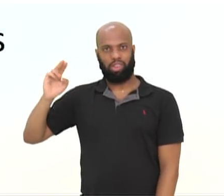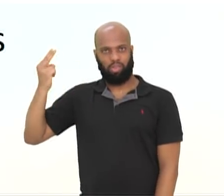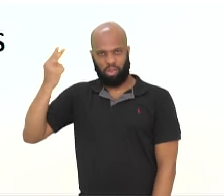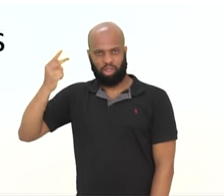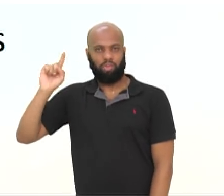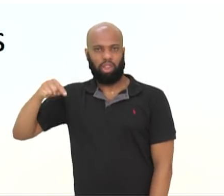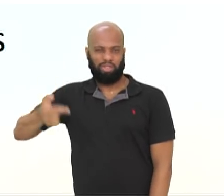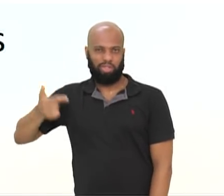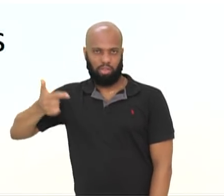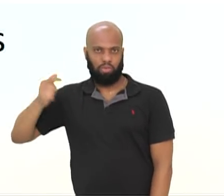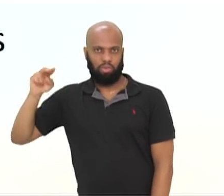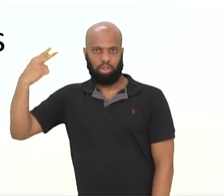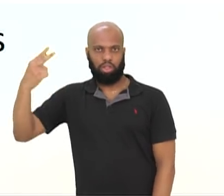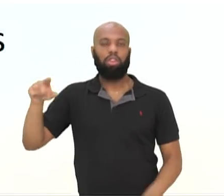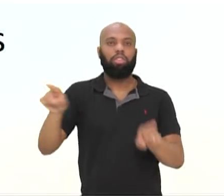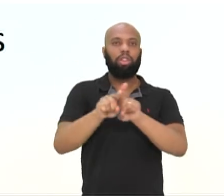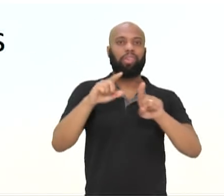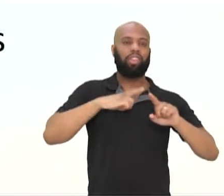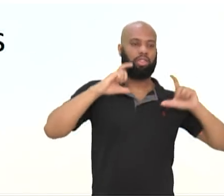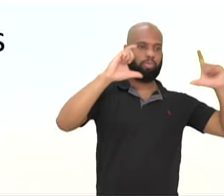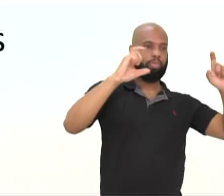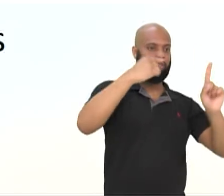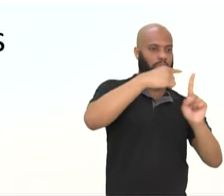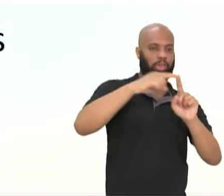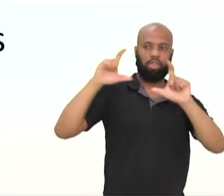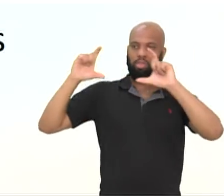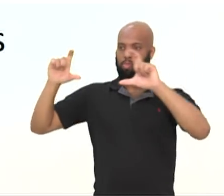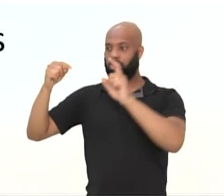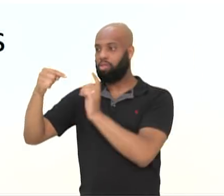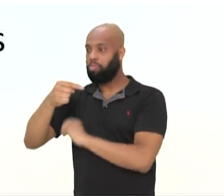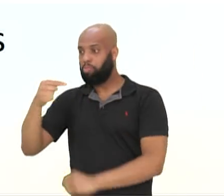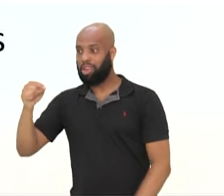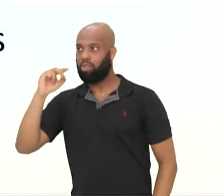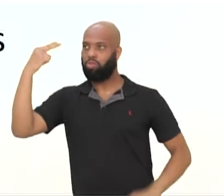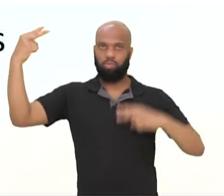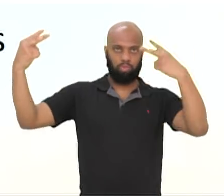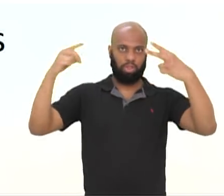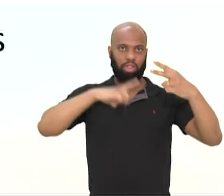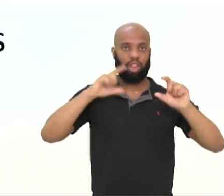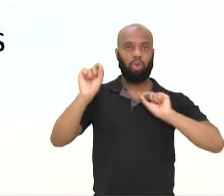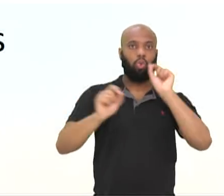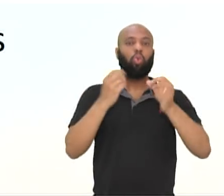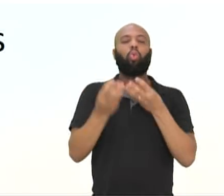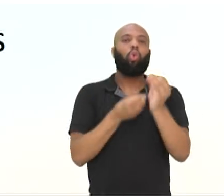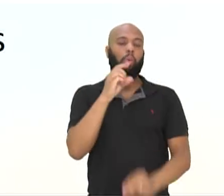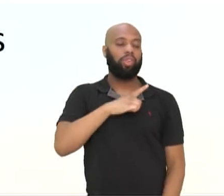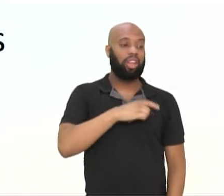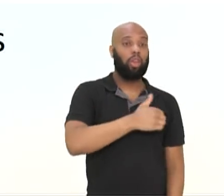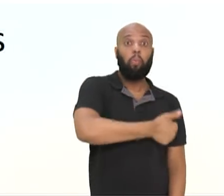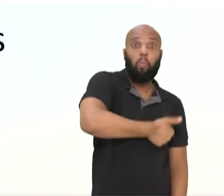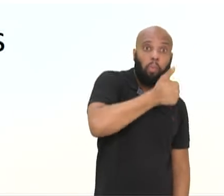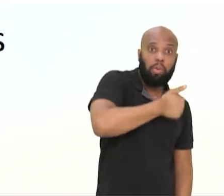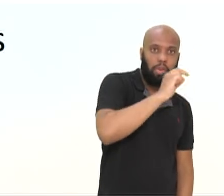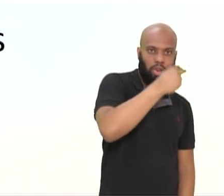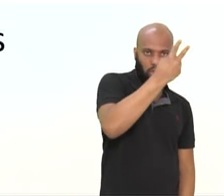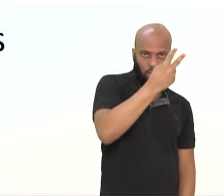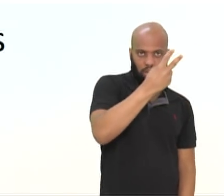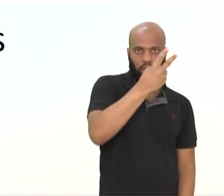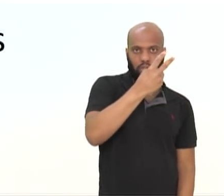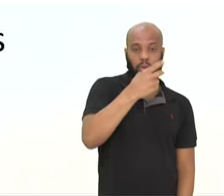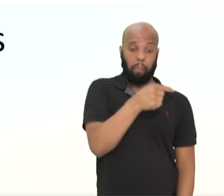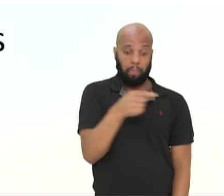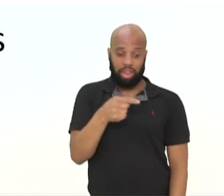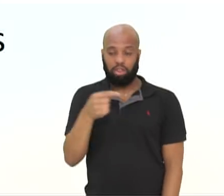Certo? E o produto da soma pela diferença de dois termos? Quadrado do primeiro termo, menos o quadrado do segundo